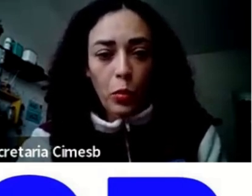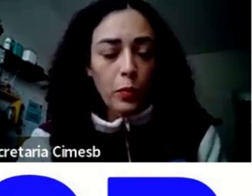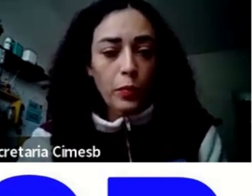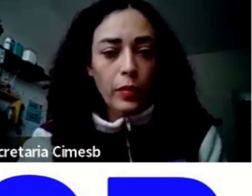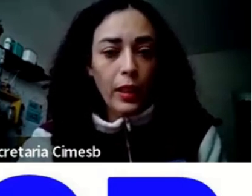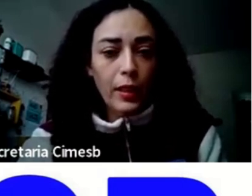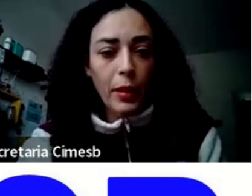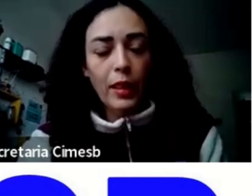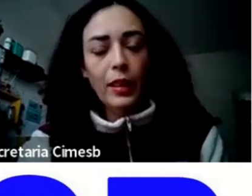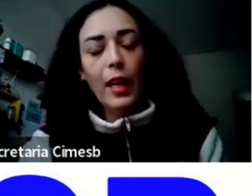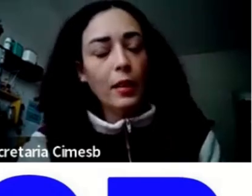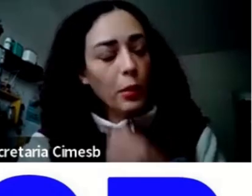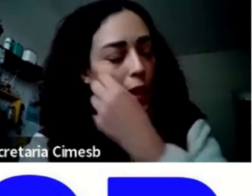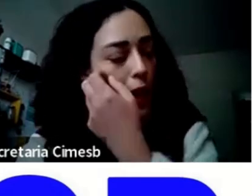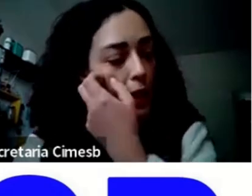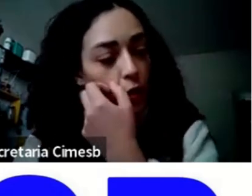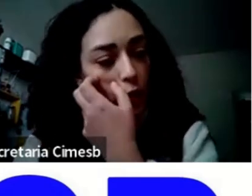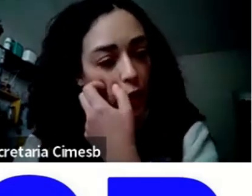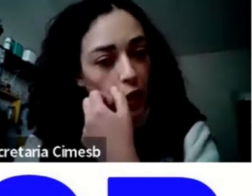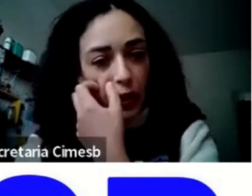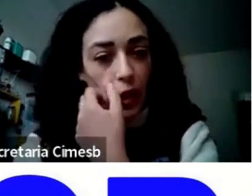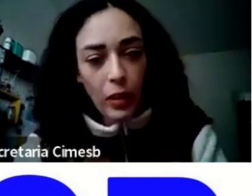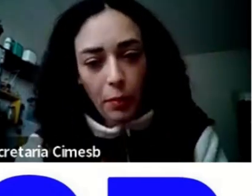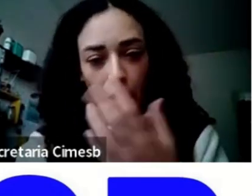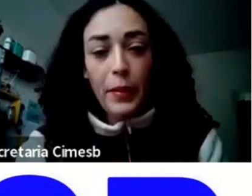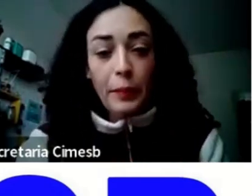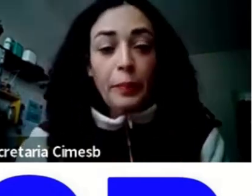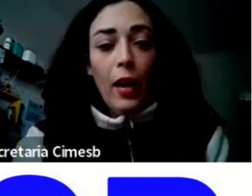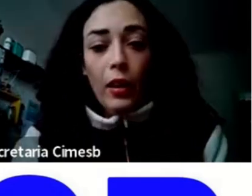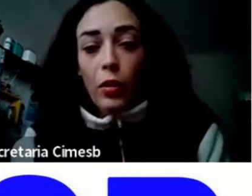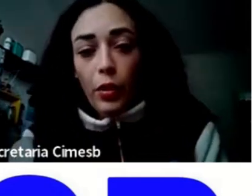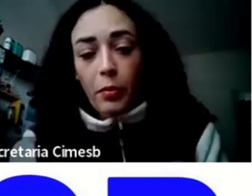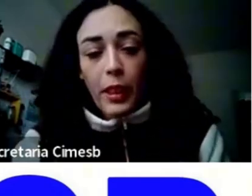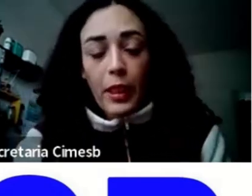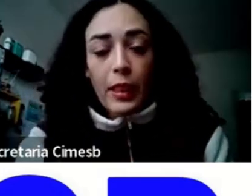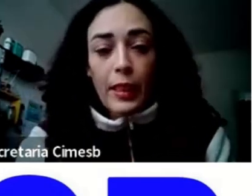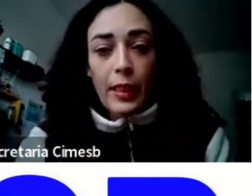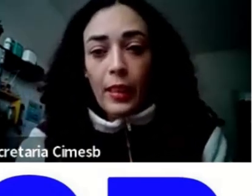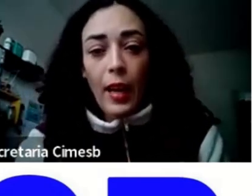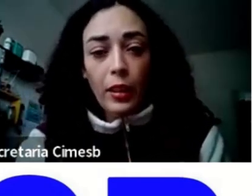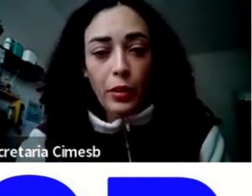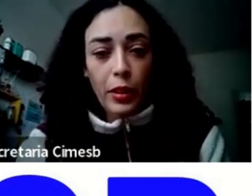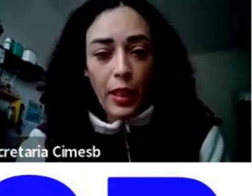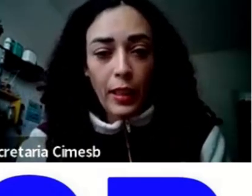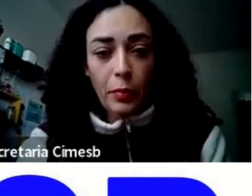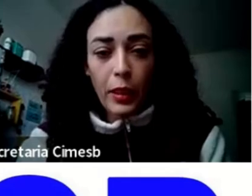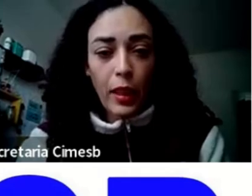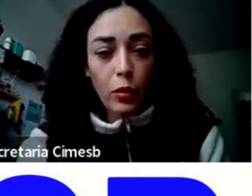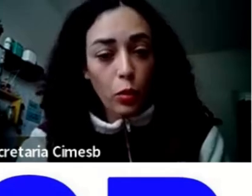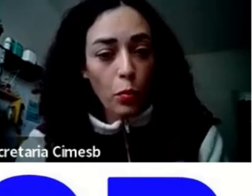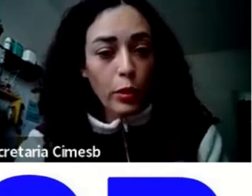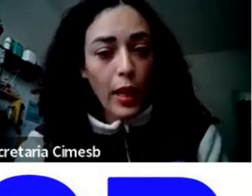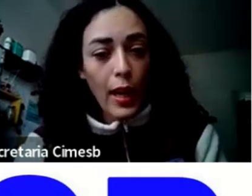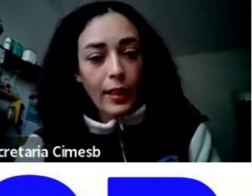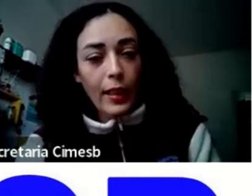vocês atuam, né, se apresentassem, porque aí eu vou direcionando também a aula conforme a área de vocês,